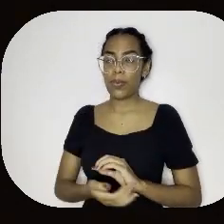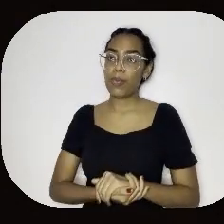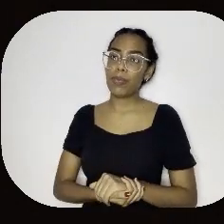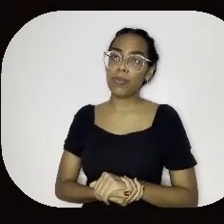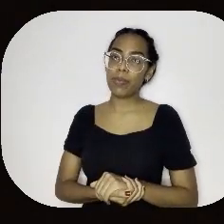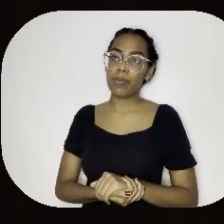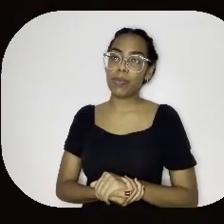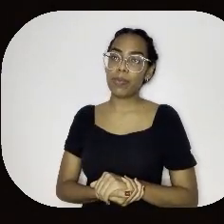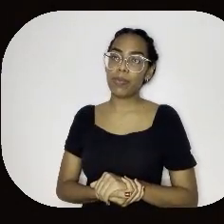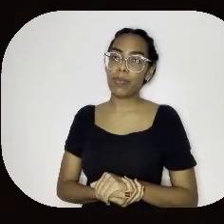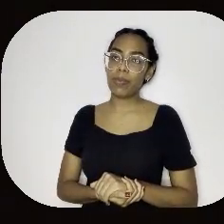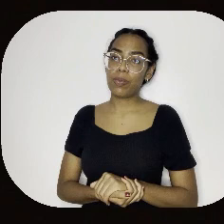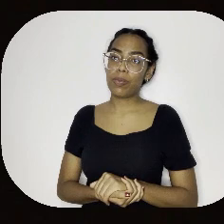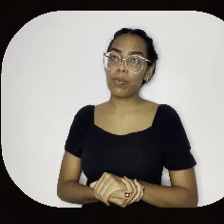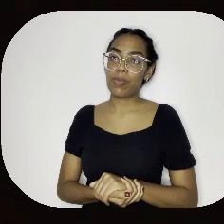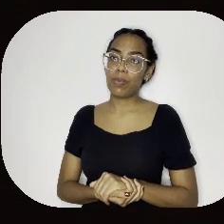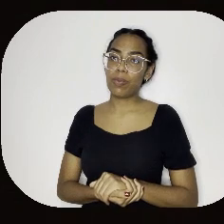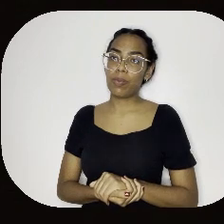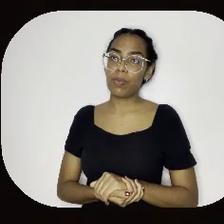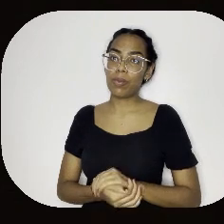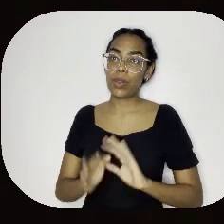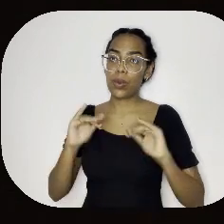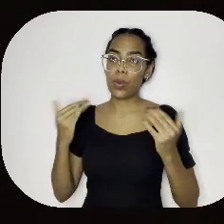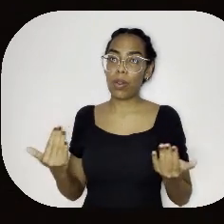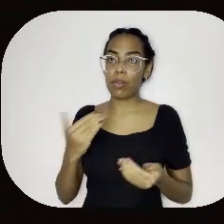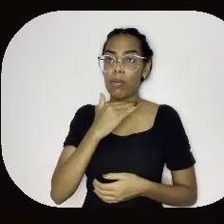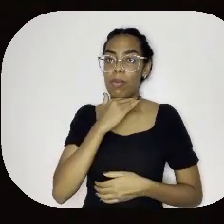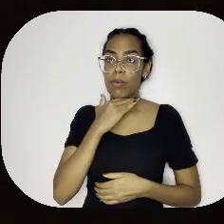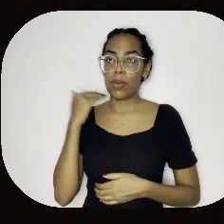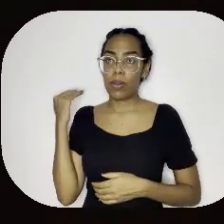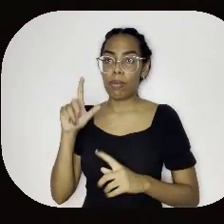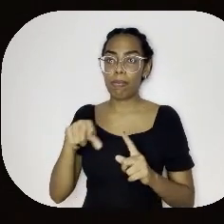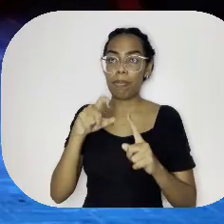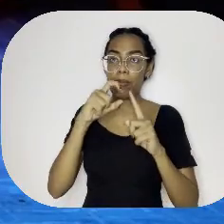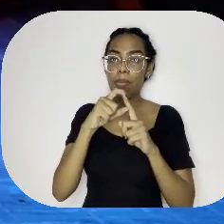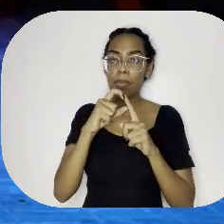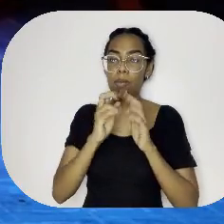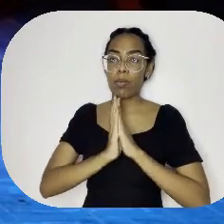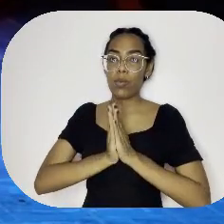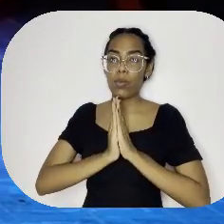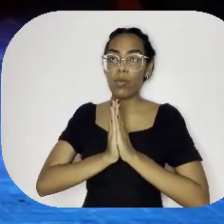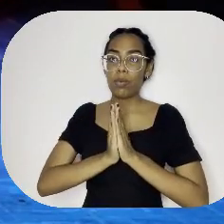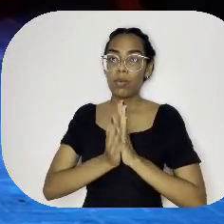Augusto dos Anjos, o poeta de tudo que é morto.